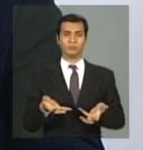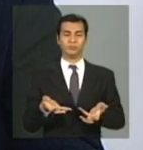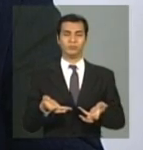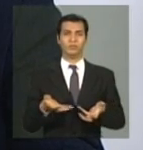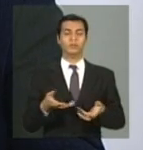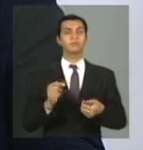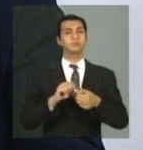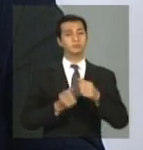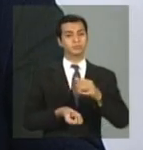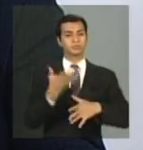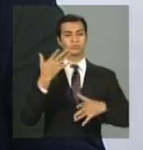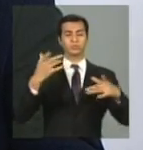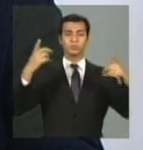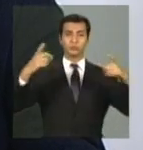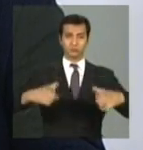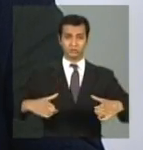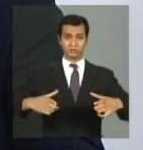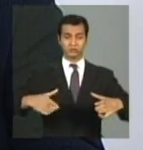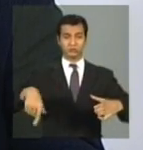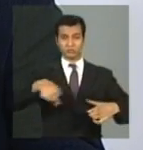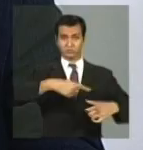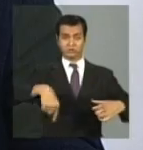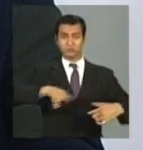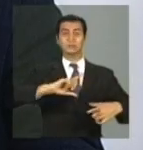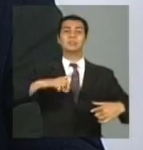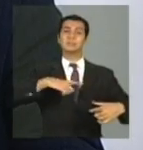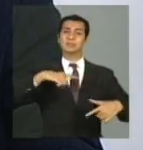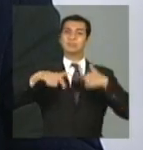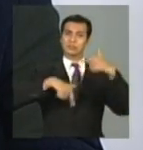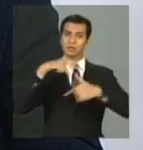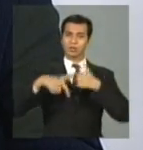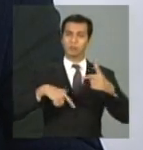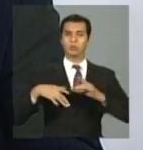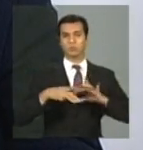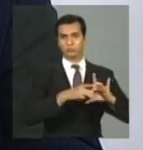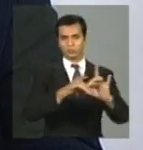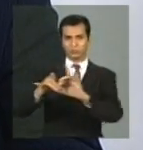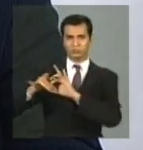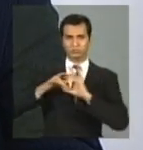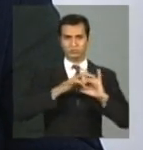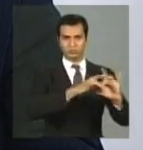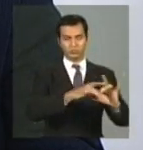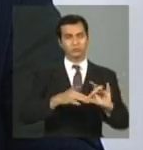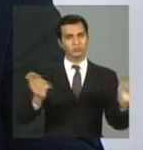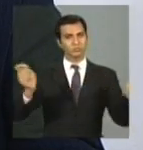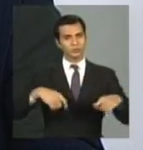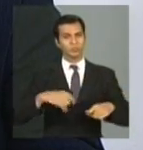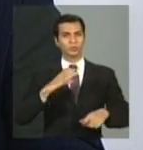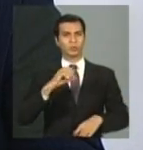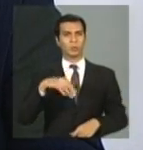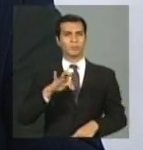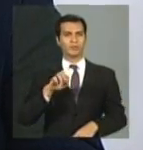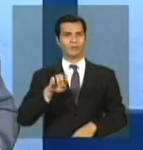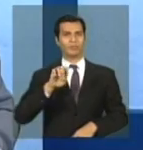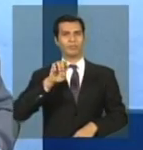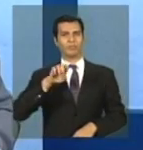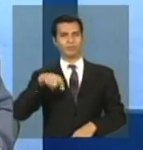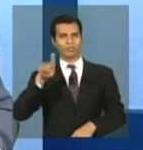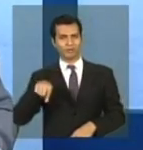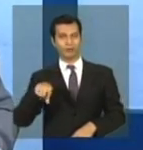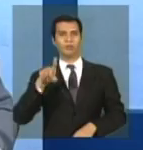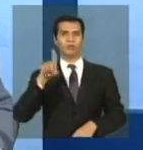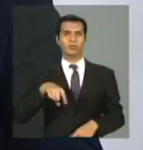Locais, tá? Em que ocorra um trabalho conjunto nessas instâncias locais. Pode ser o comitê intersetorial